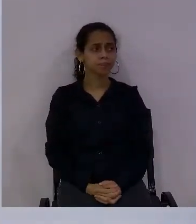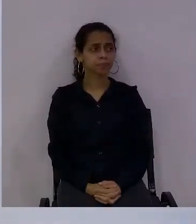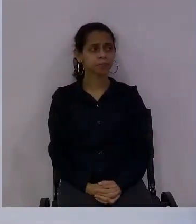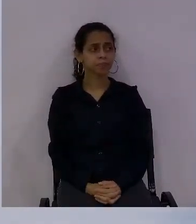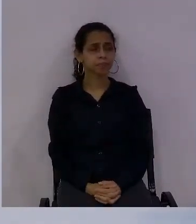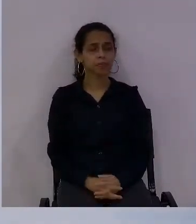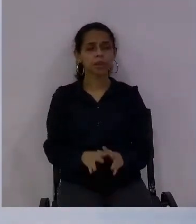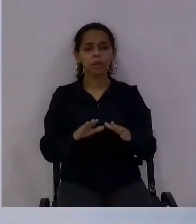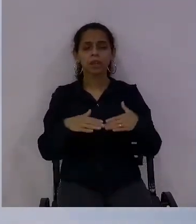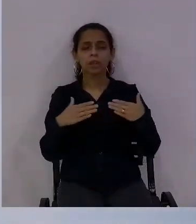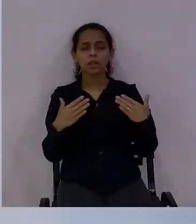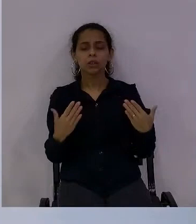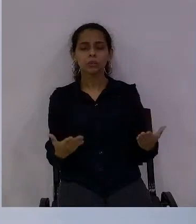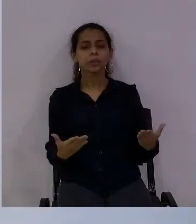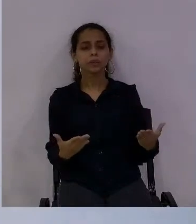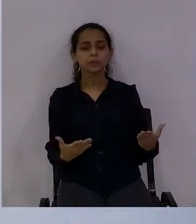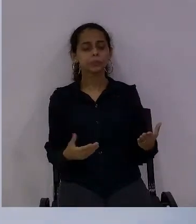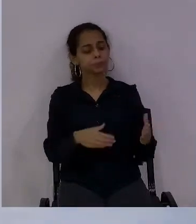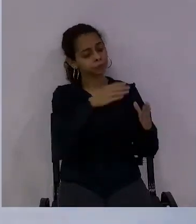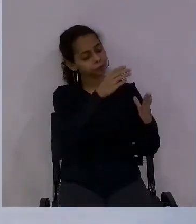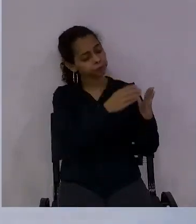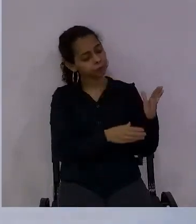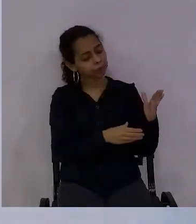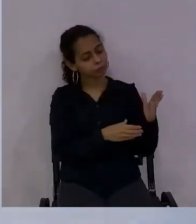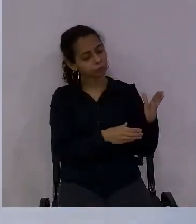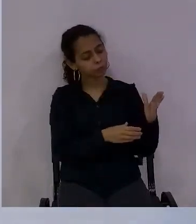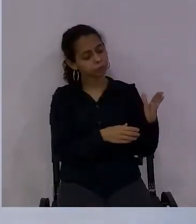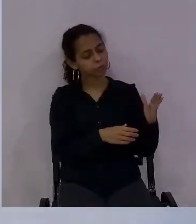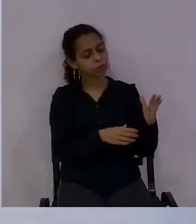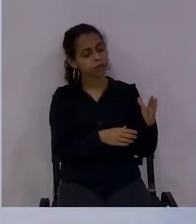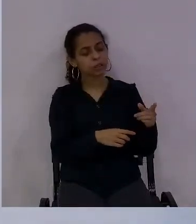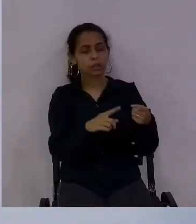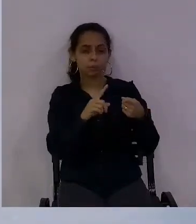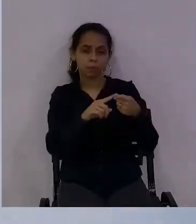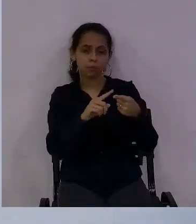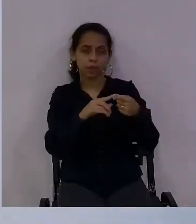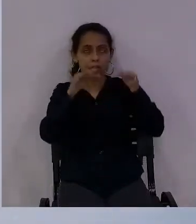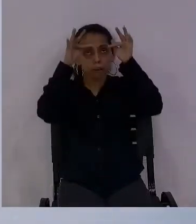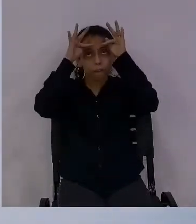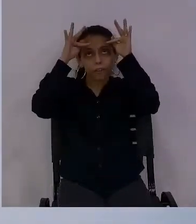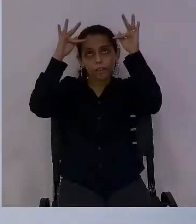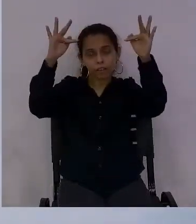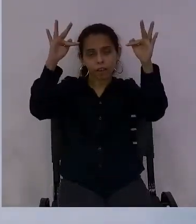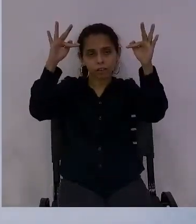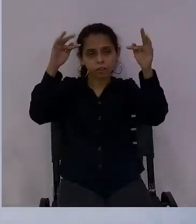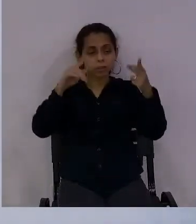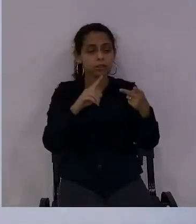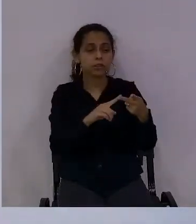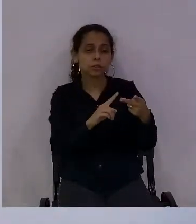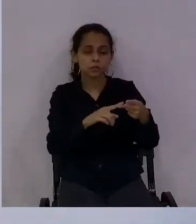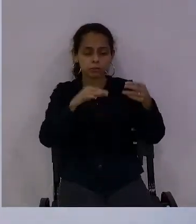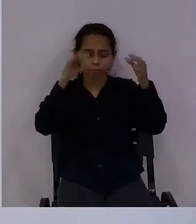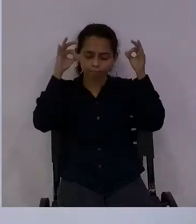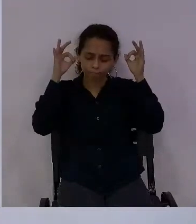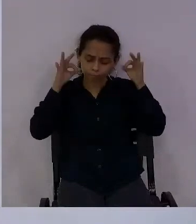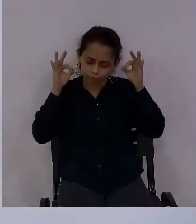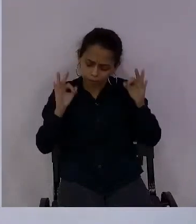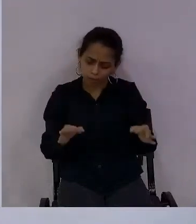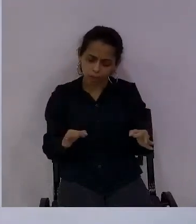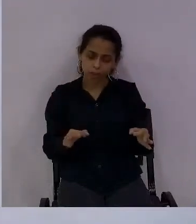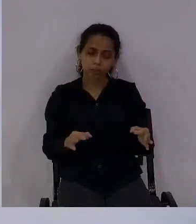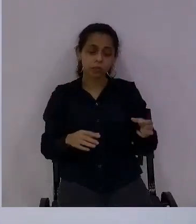E quando nós olhamos tudo isso, nós já falamos sobre a fidelidade, falamos sobre a legitimidade, e isso agora tem a ver com